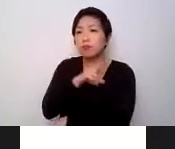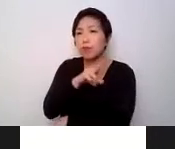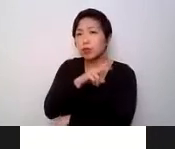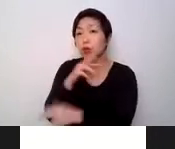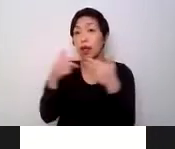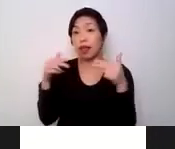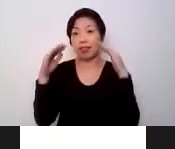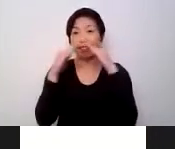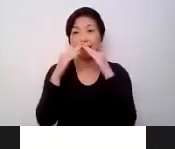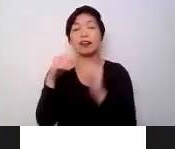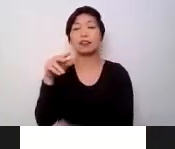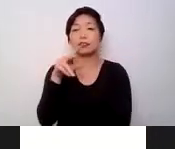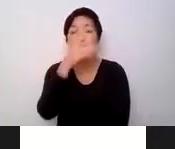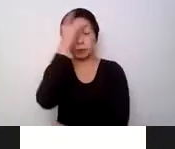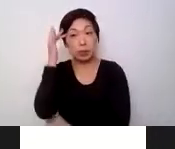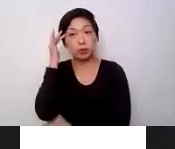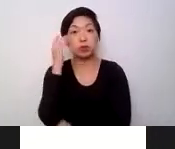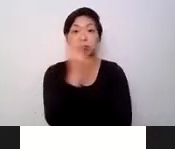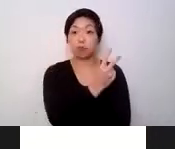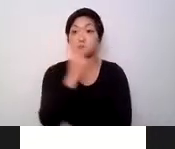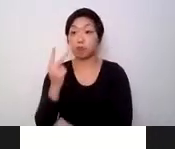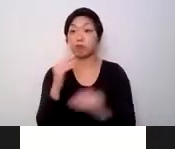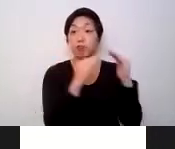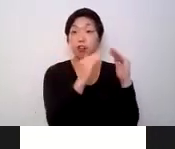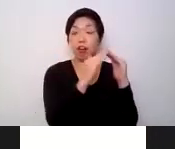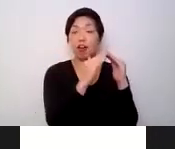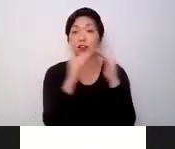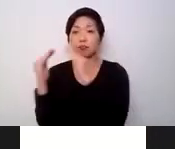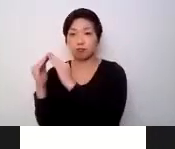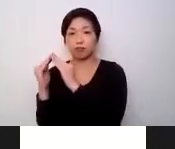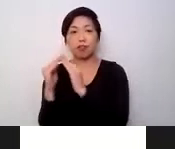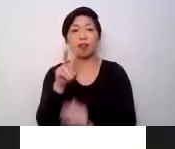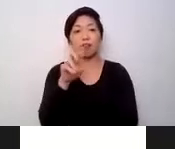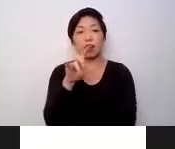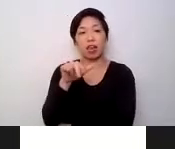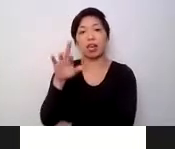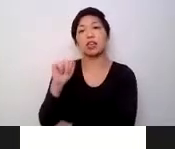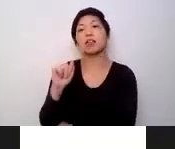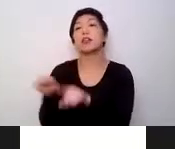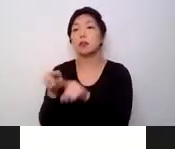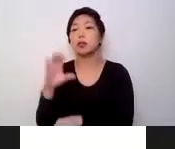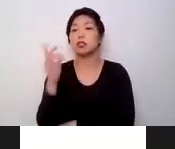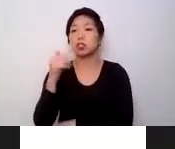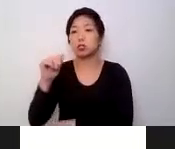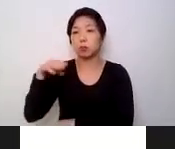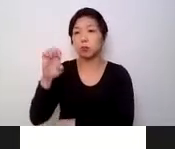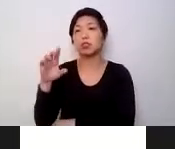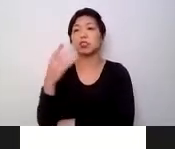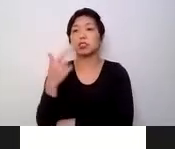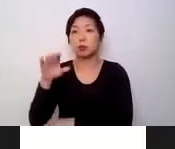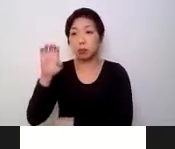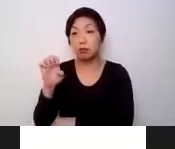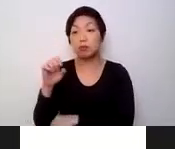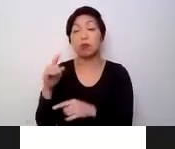essas duas residências a Casa Valéria Cirel e a Casa do Chame Chame elas são consideradas como um manifesto por serem contra